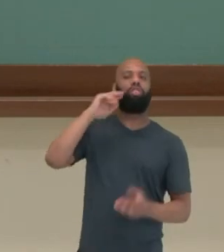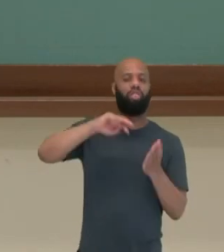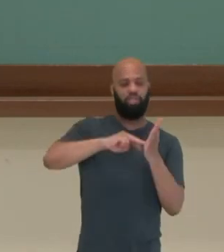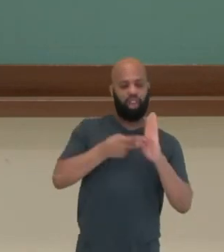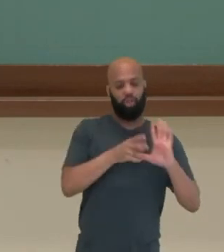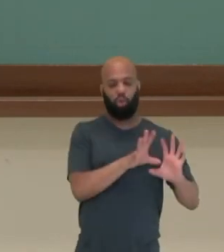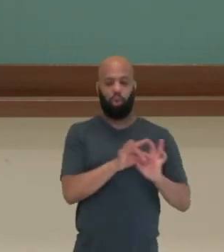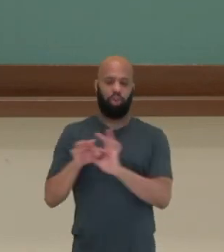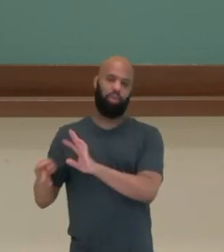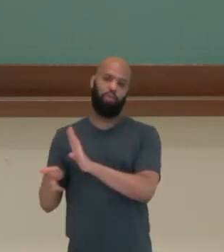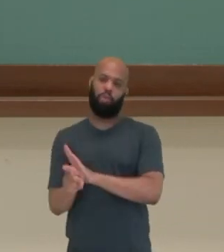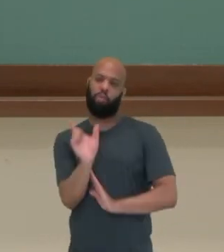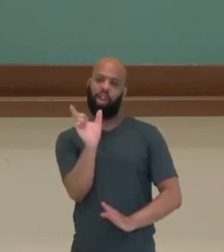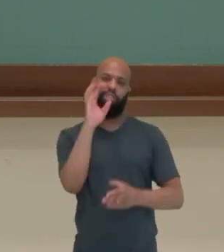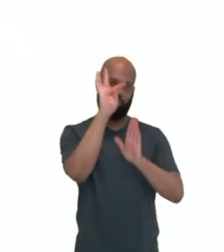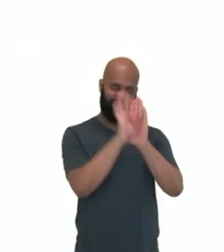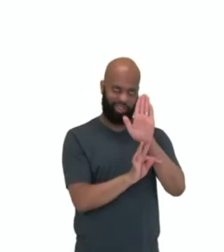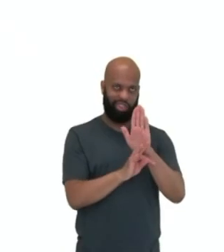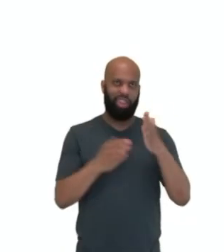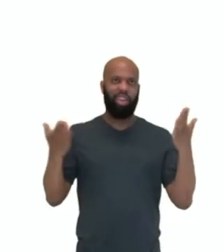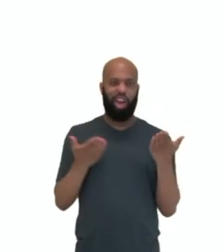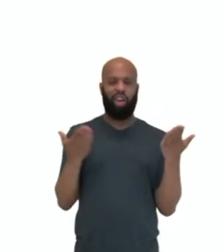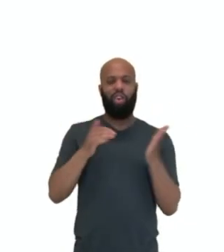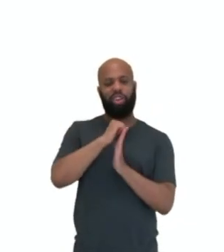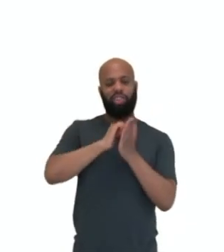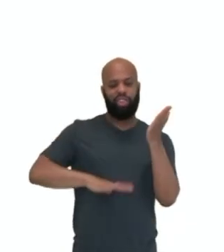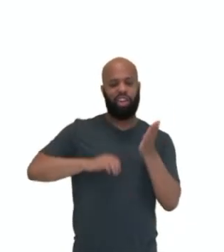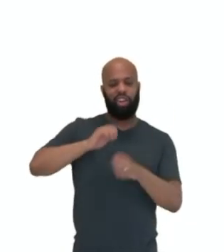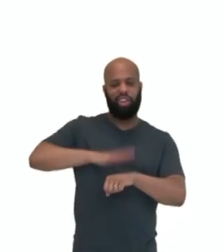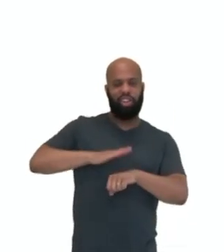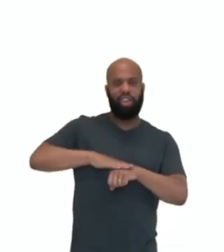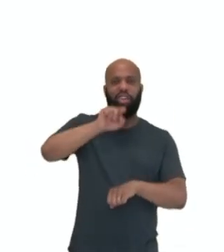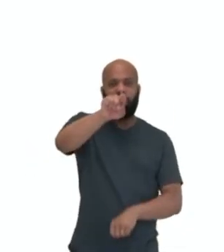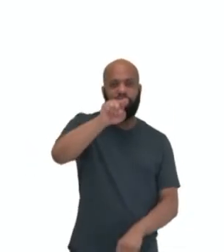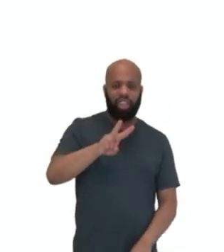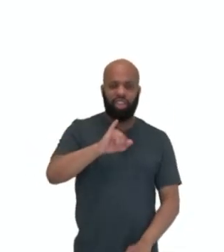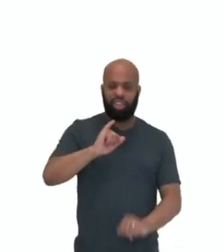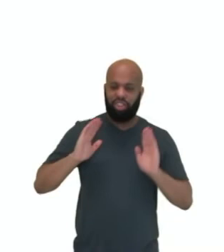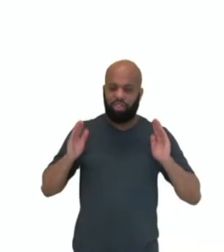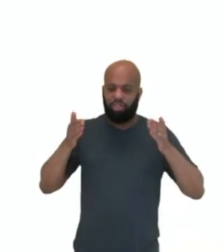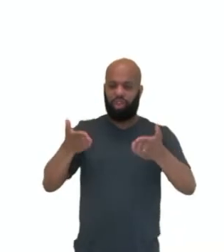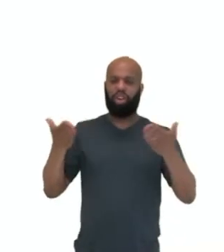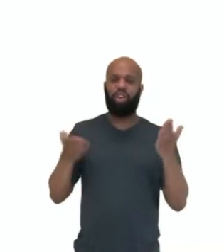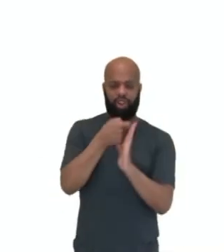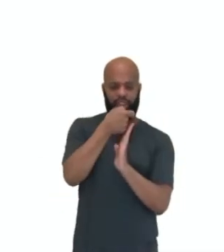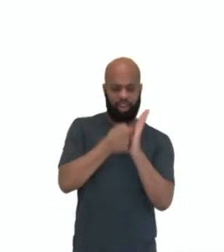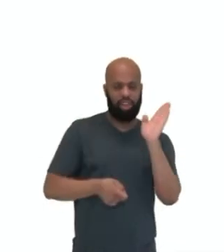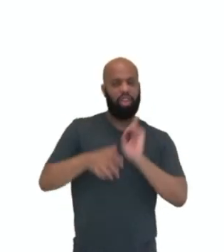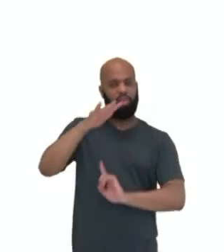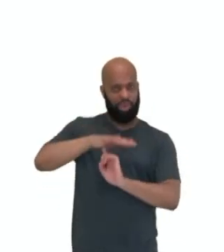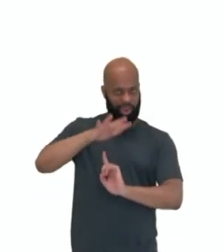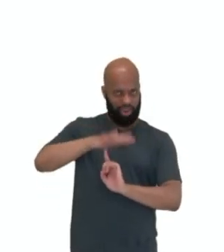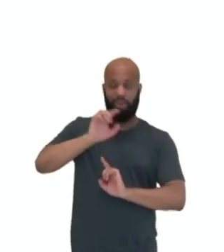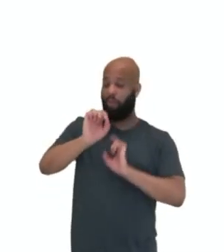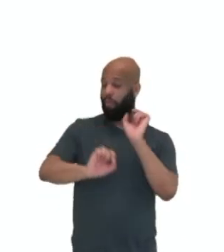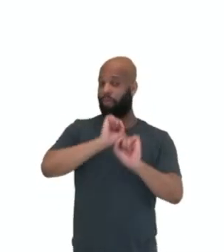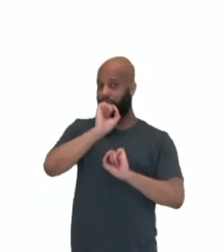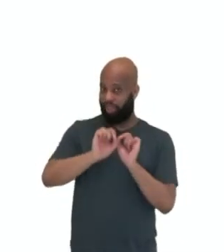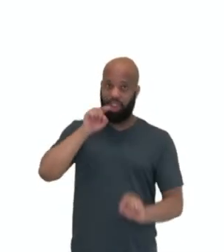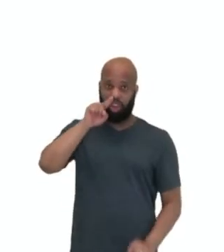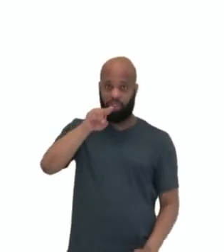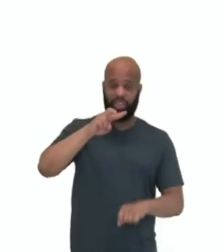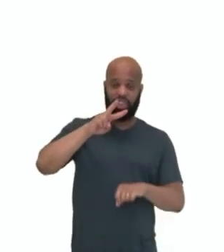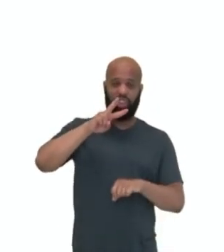Chegamos à atividade mão na massa. Atividade mão na massa tem enfoque no Redação Paraná. O Redação Paraná